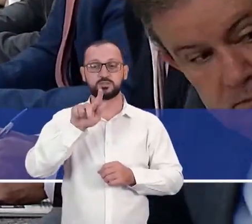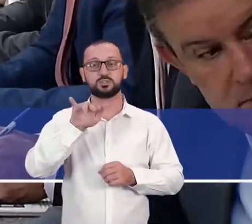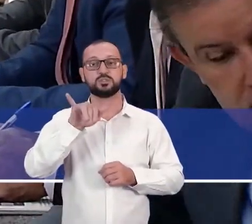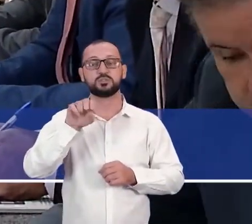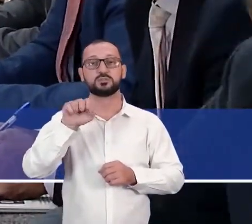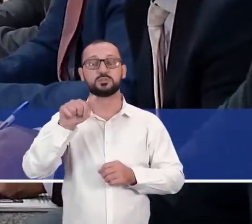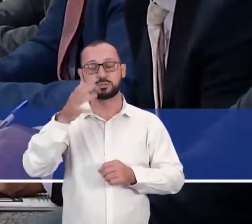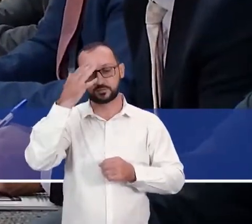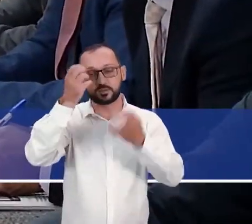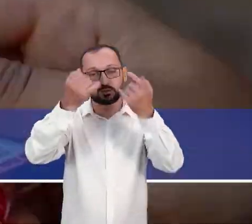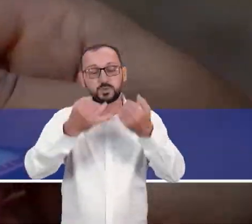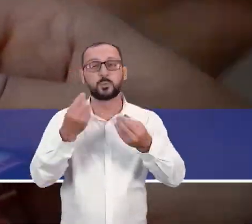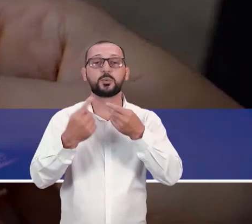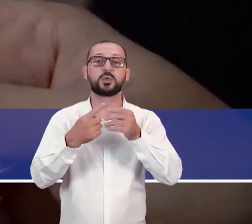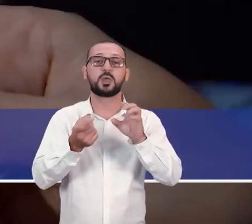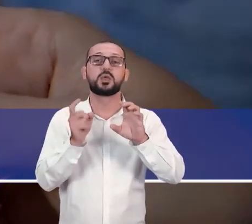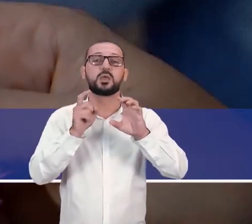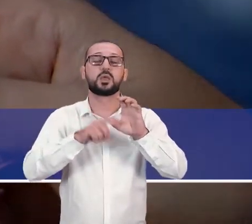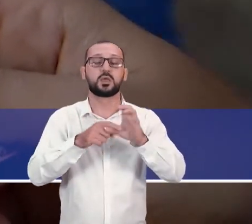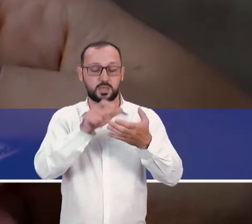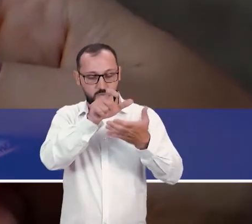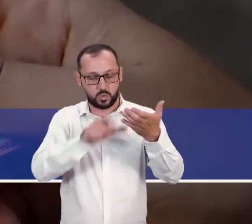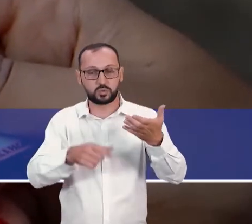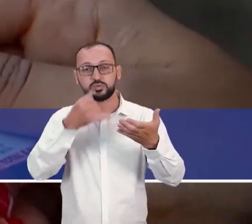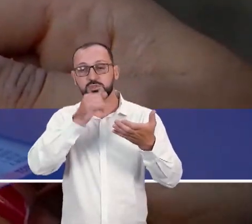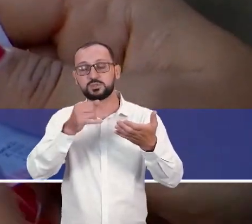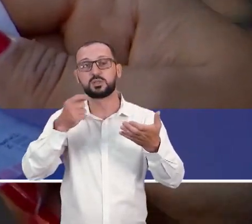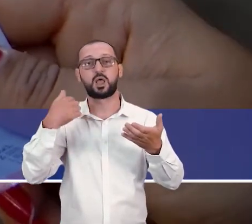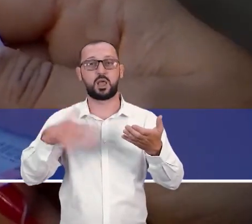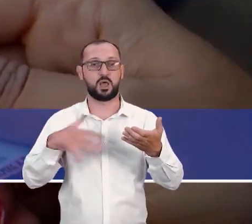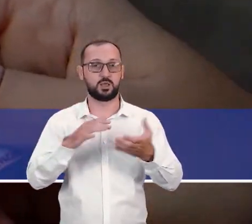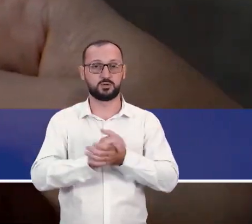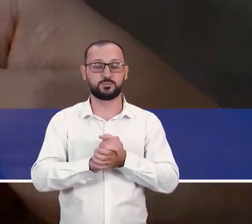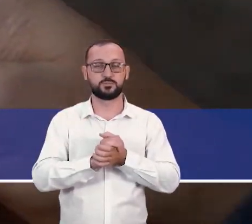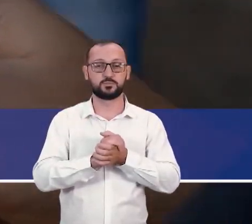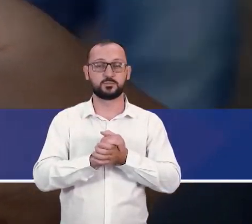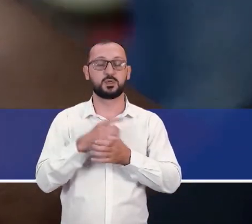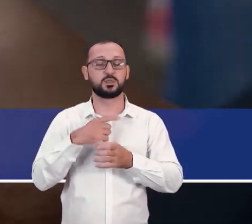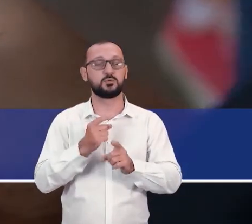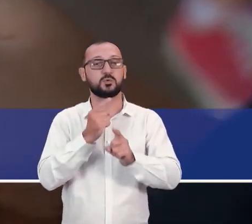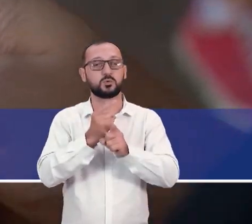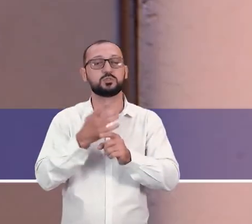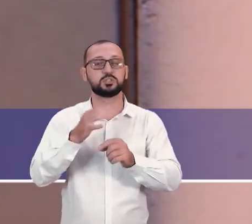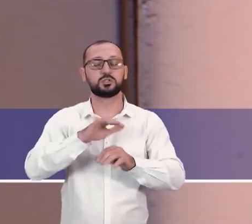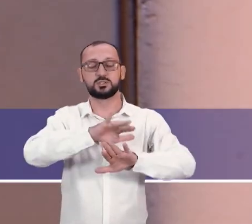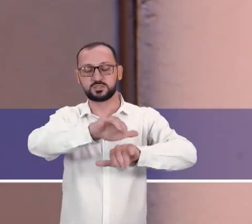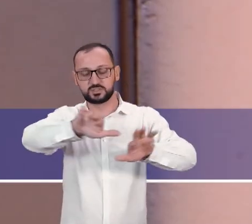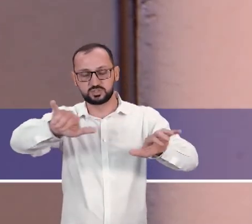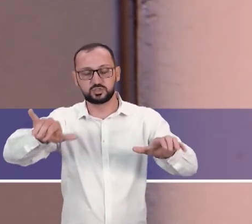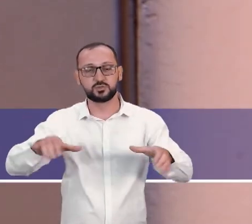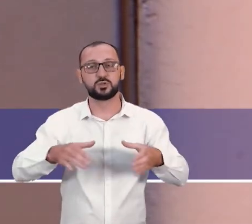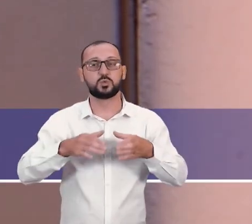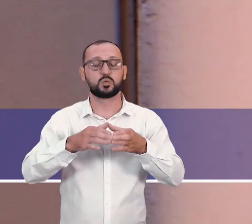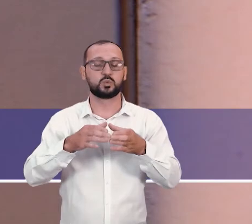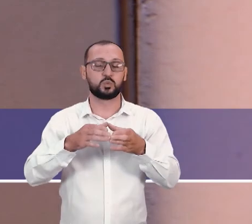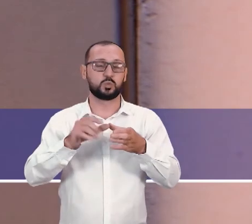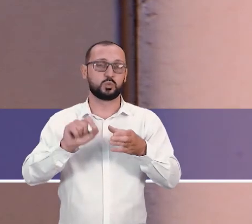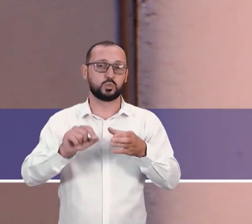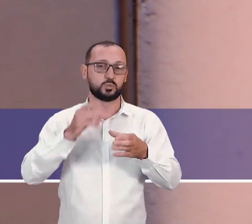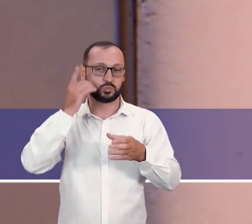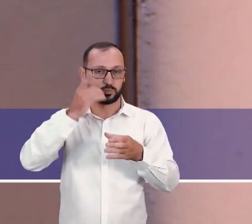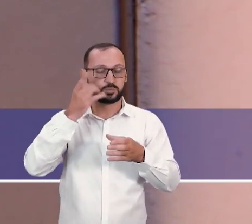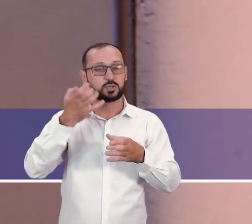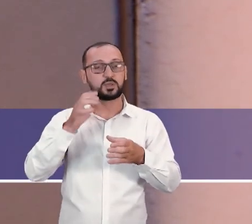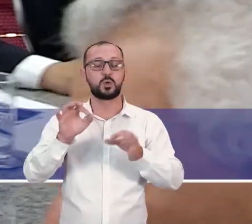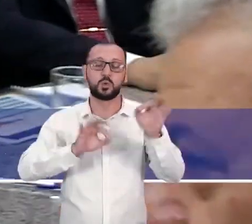energia elétrica Energisa buscou esclarecer por que as contas de energia estão tão caras em Mato Grosso do Sul. O encontro ocorre depois de movimento